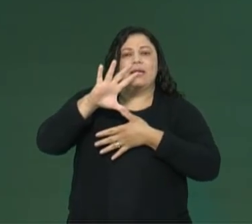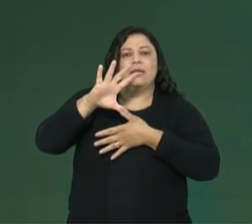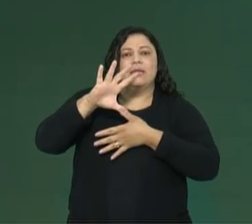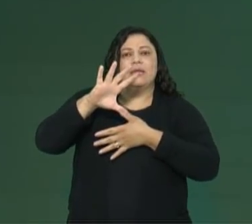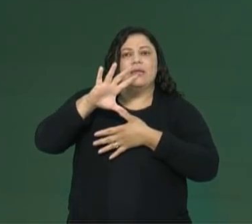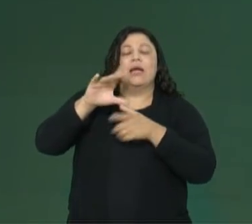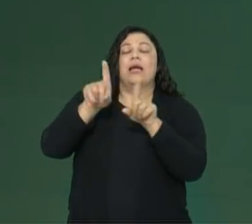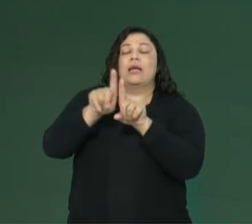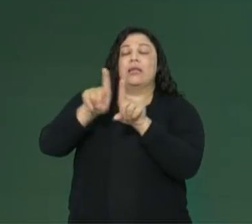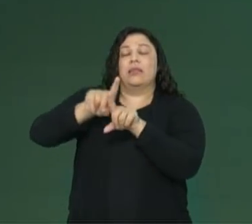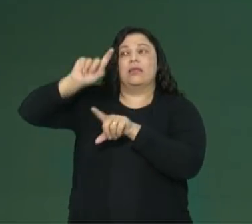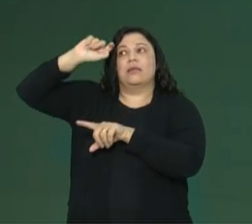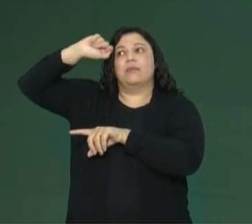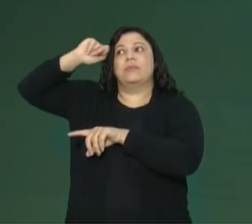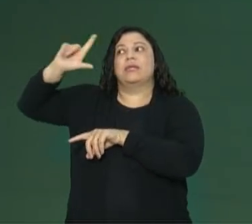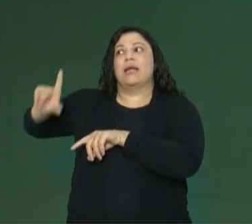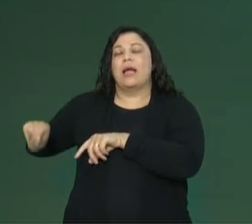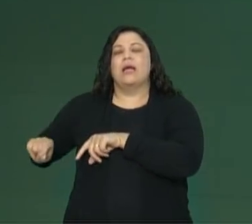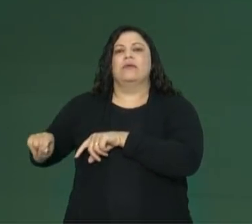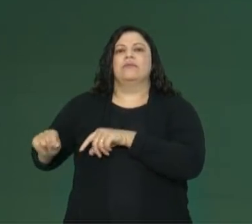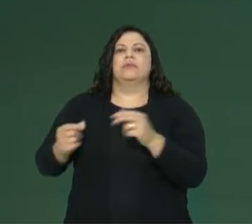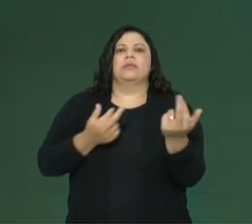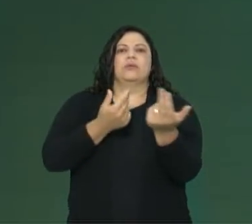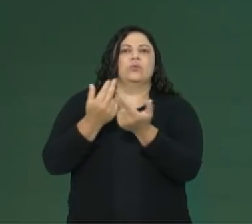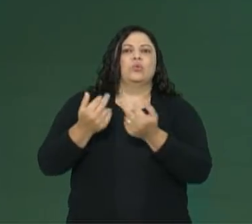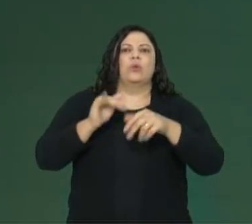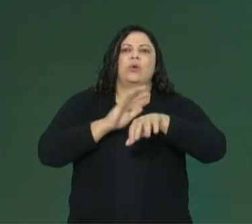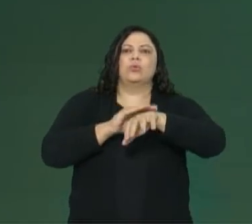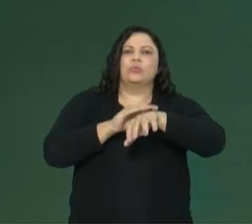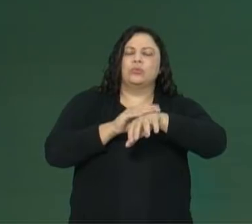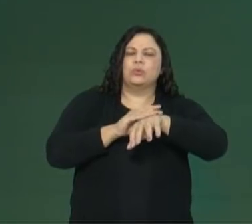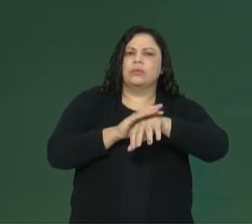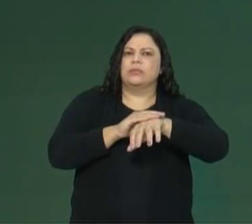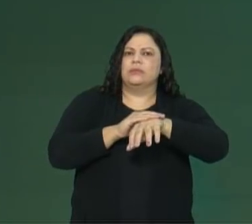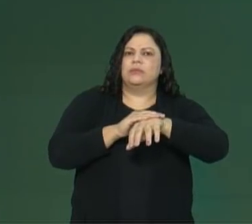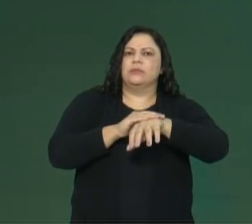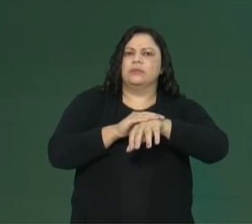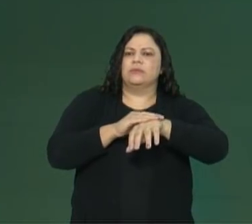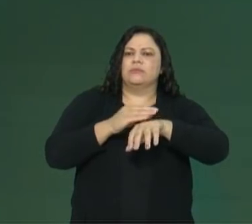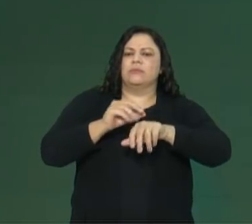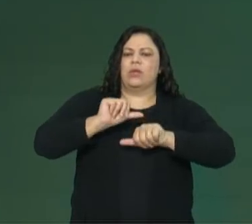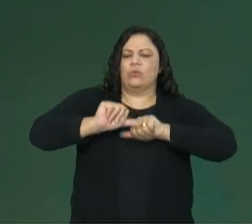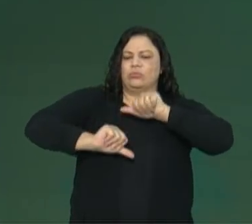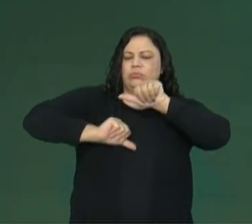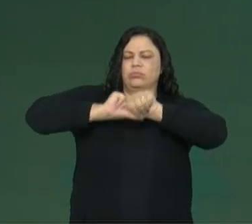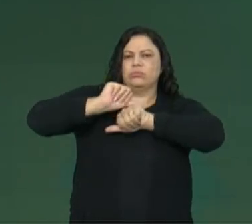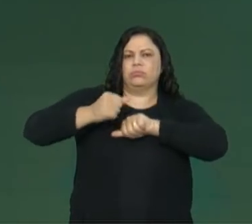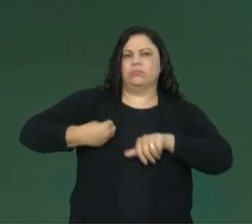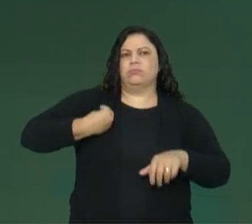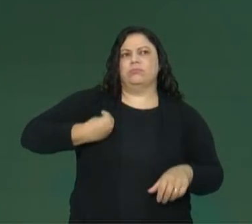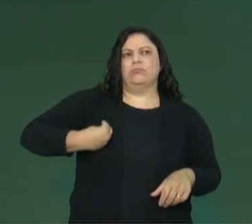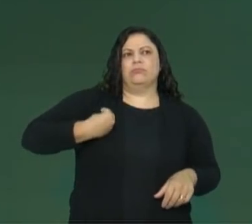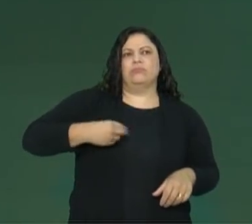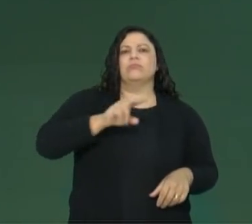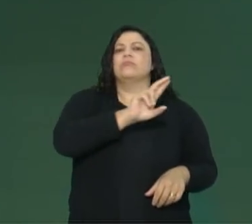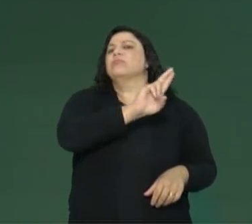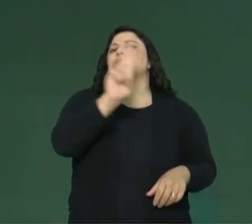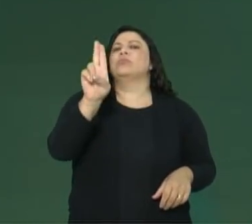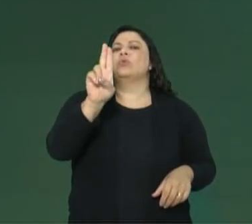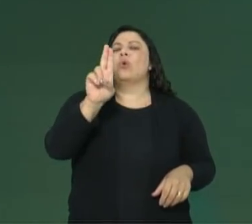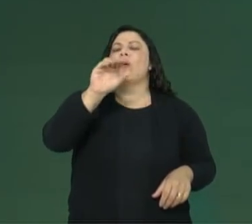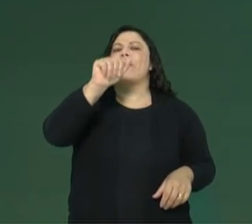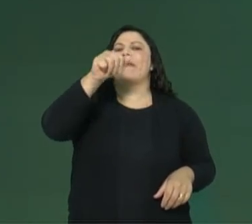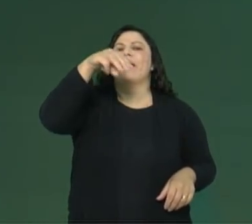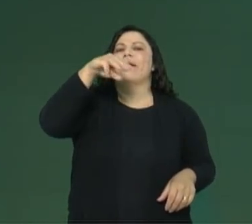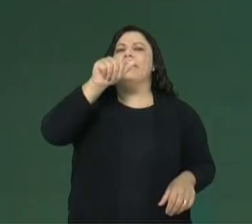dentinhos, e que causam a mesma doença, tem o mesmo ciclo de vida. Que doença é essa? Amarelão. Que